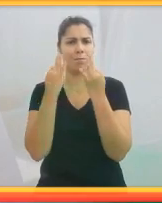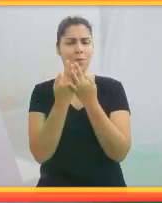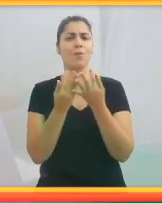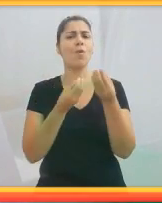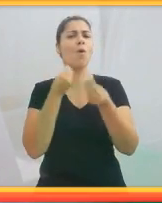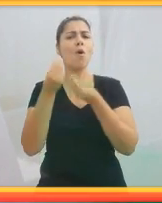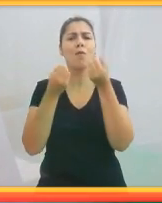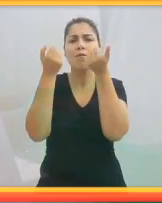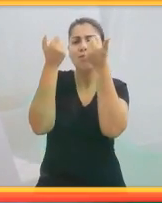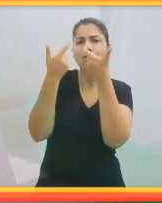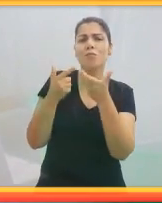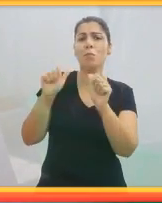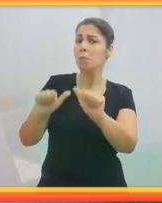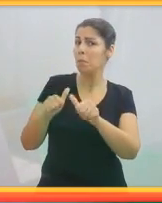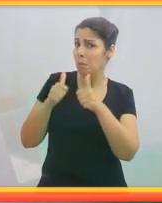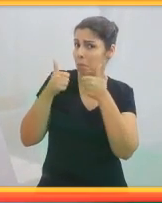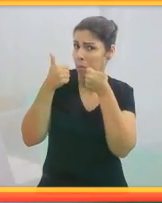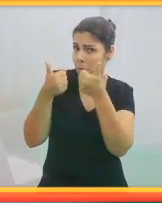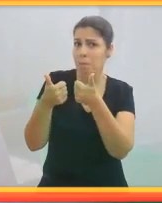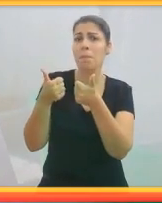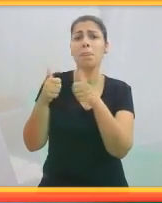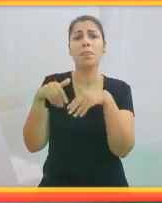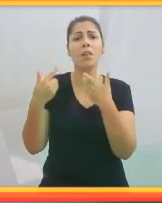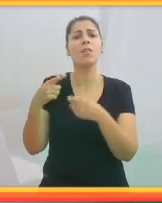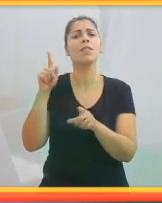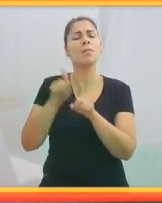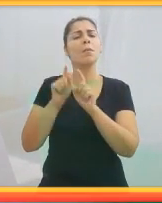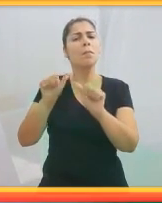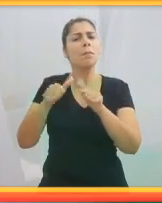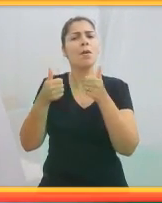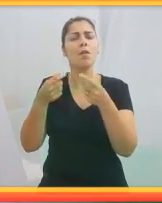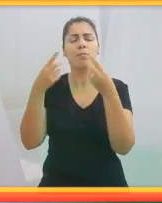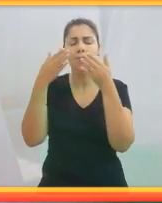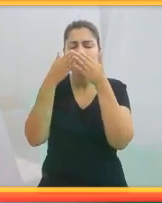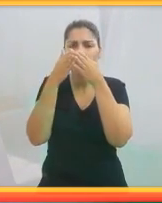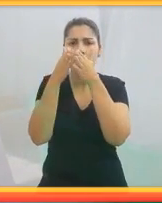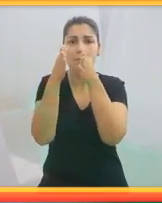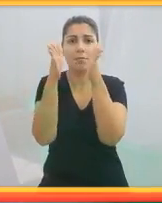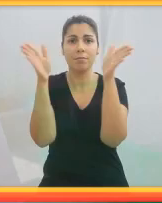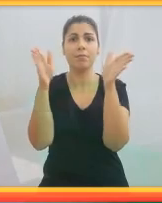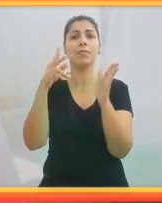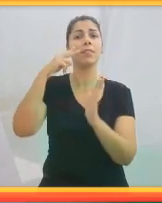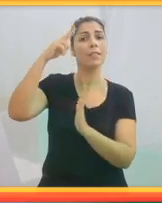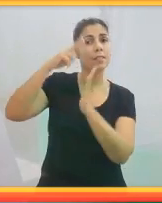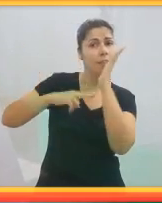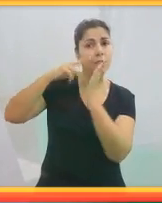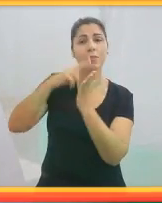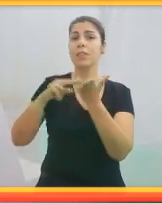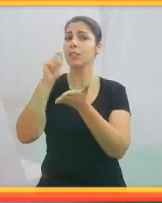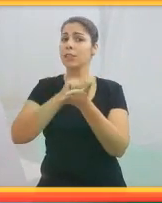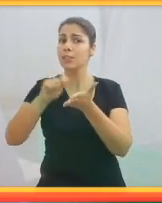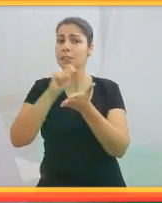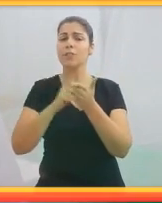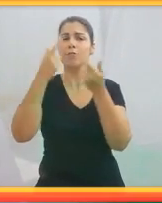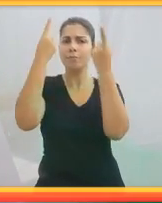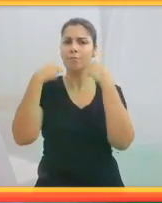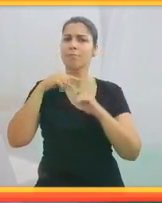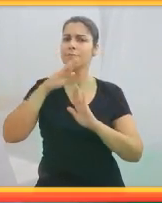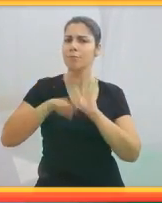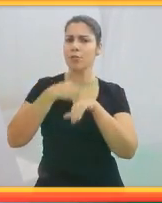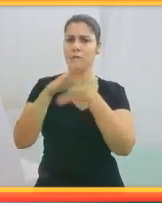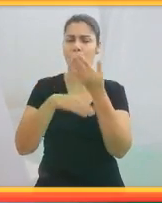alunos estão, para poder dar uma pitadinha aqui e ali. E a gente sempre tem um retorno disso com as